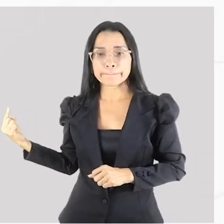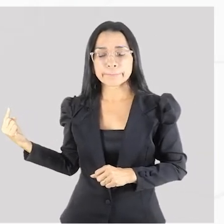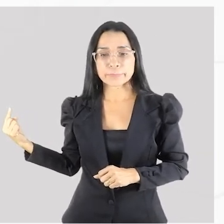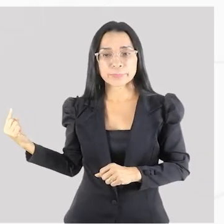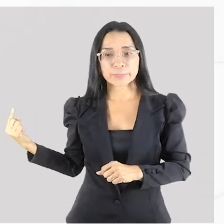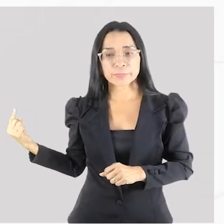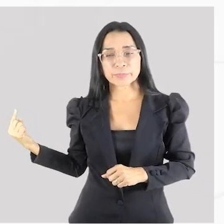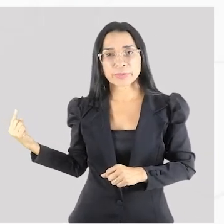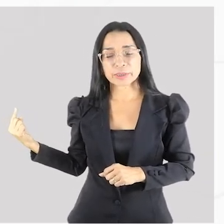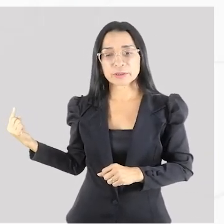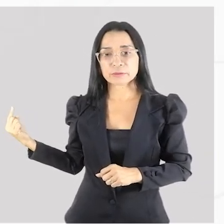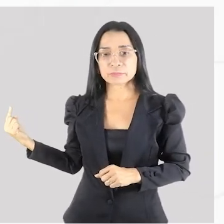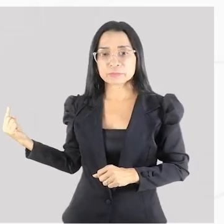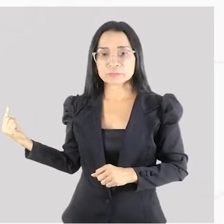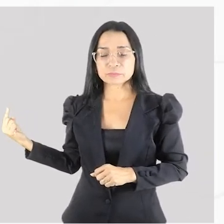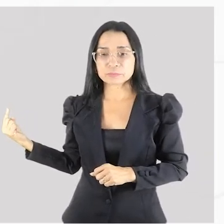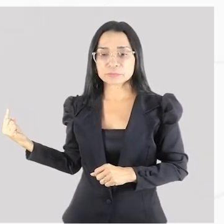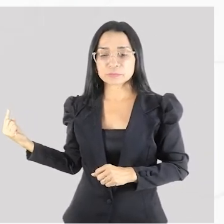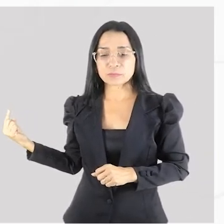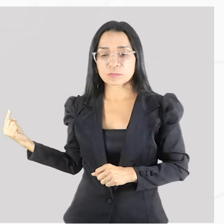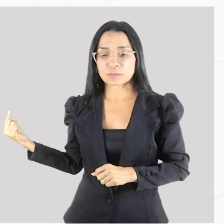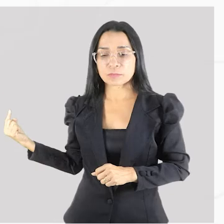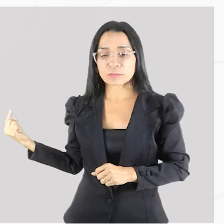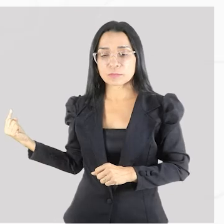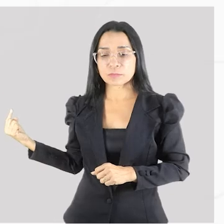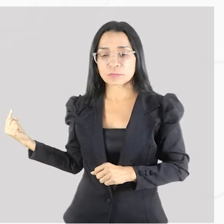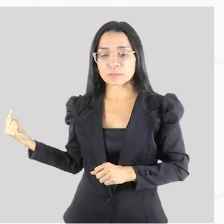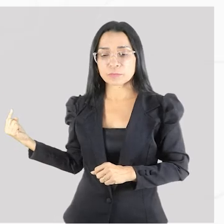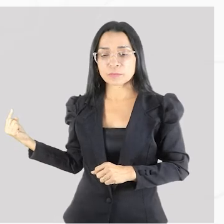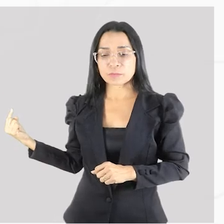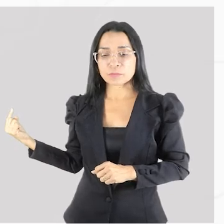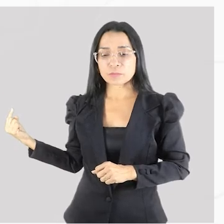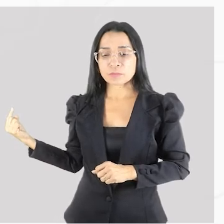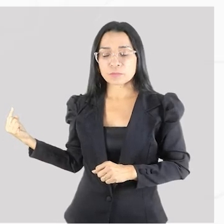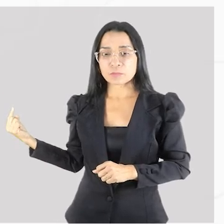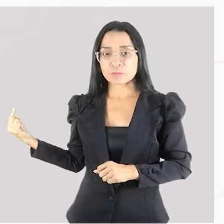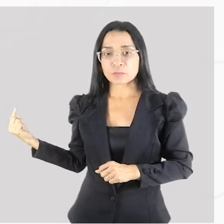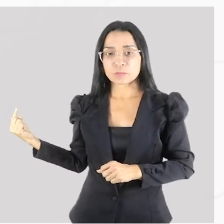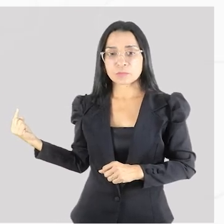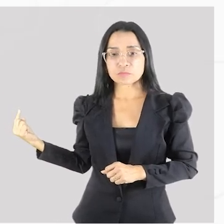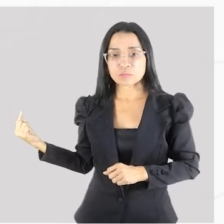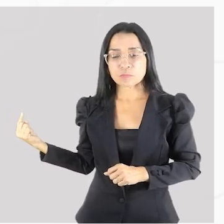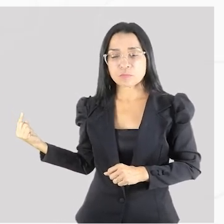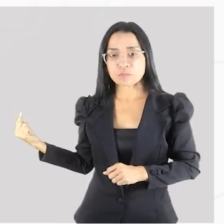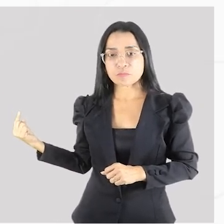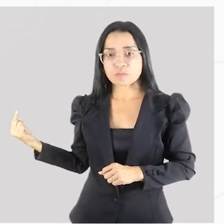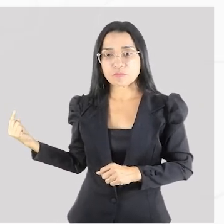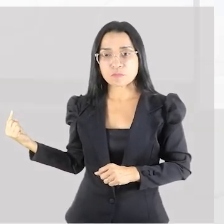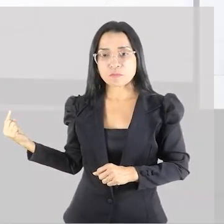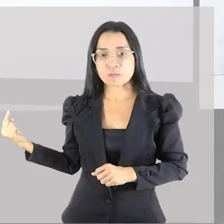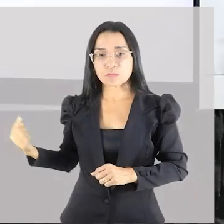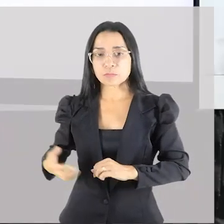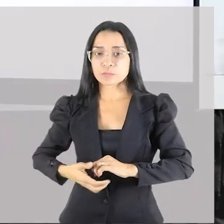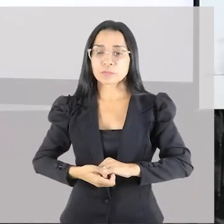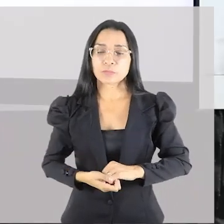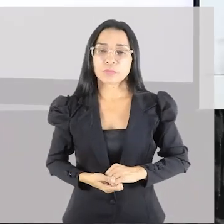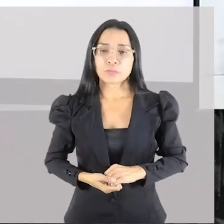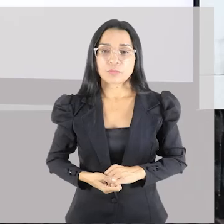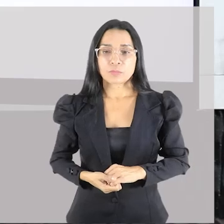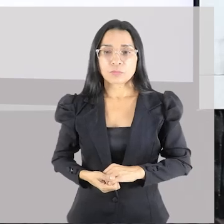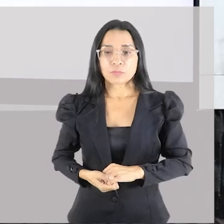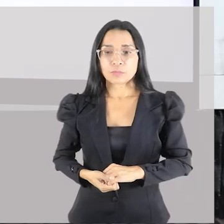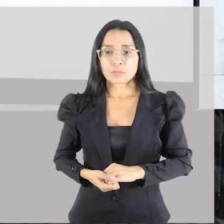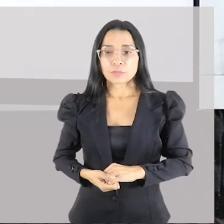em 1824, primeiro momento aí de revolta. Em Pernambuco, setores liberais mais radicais, com apoio